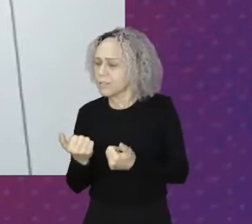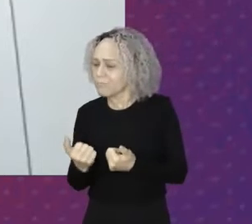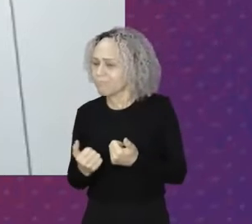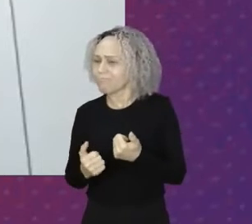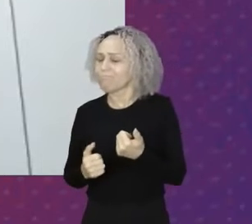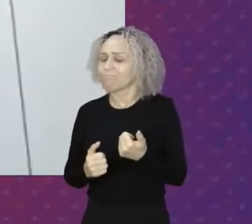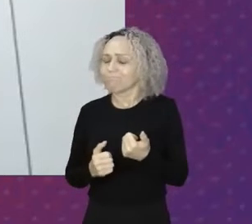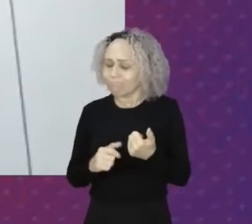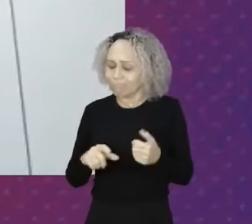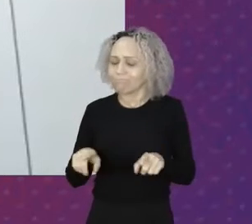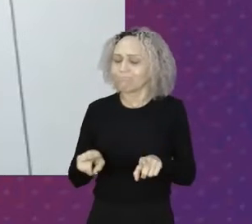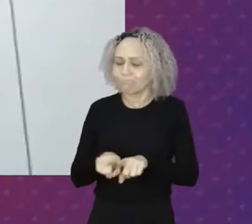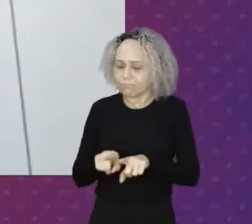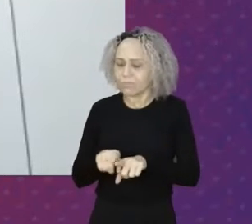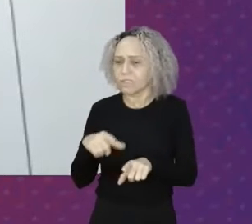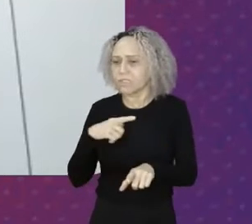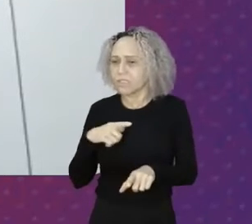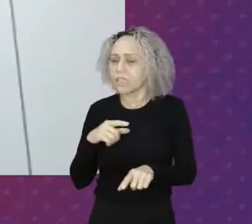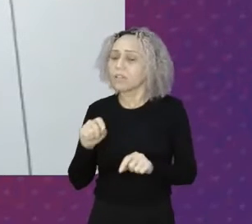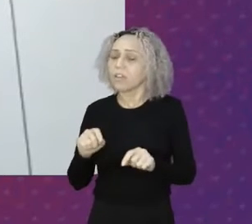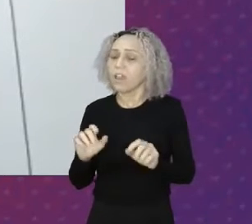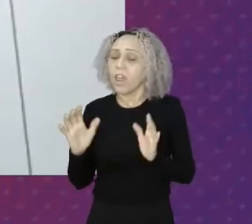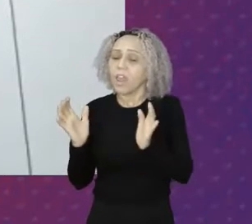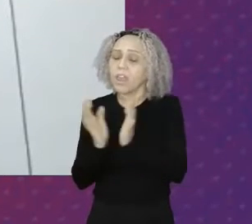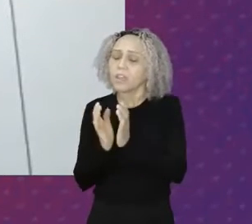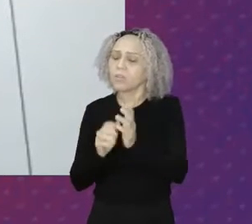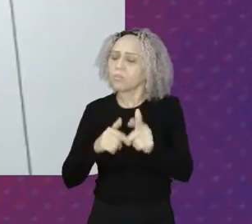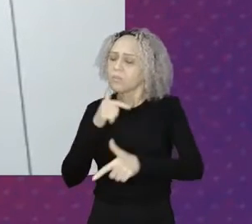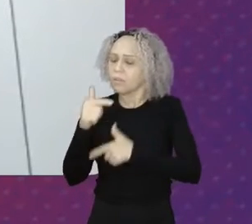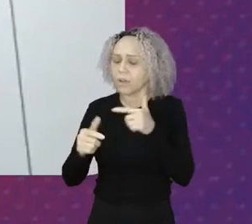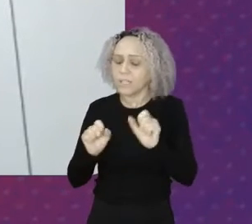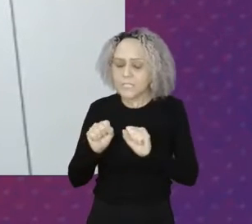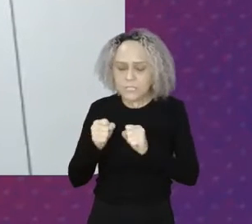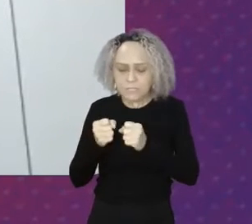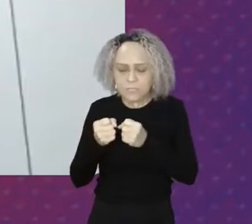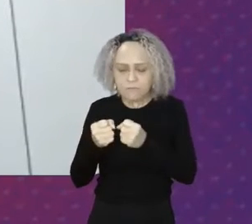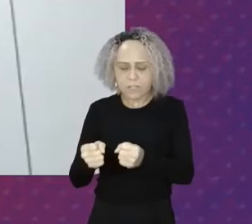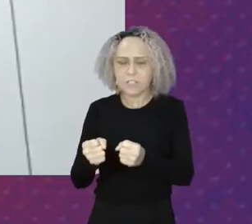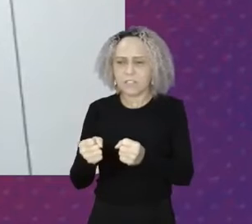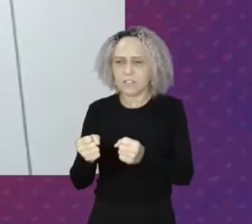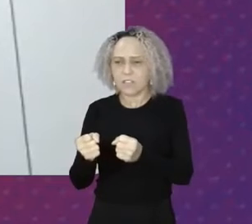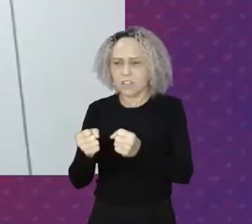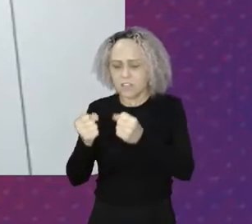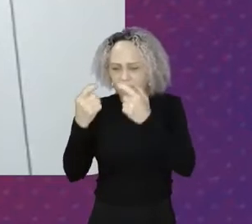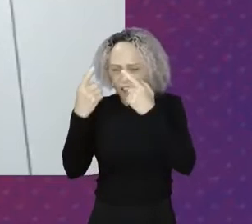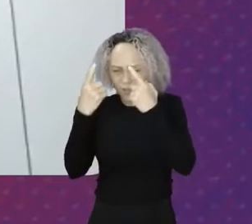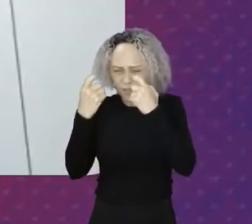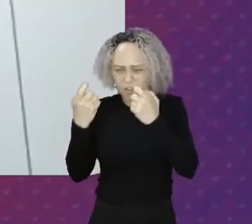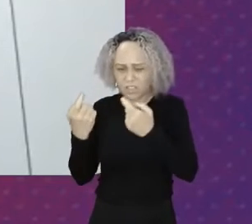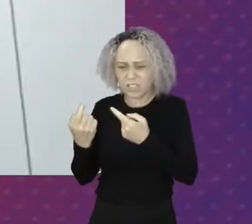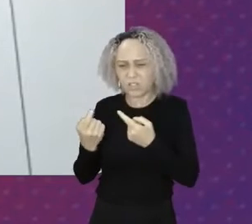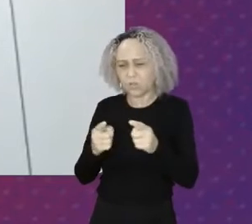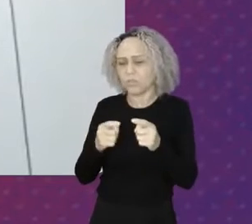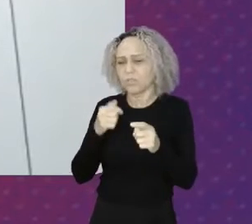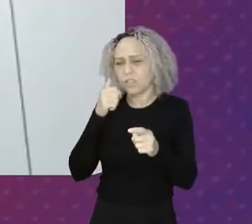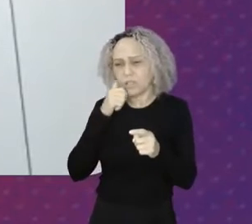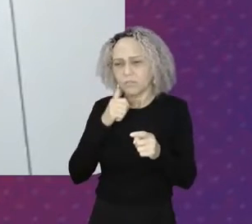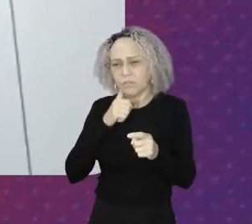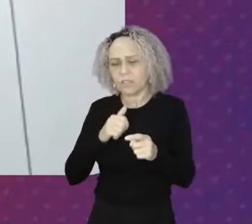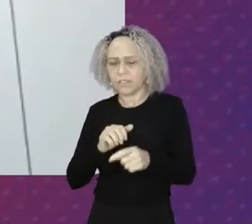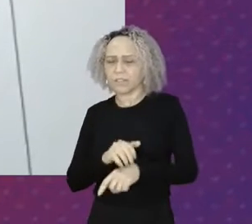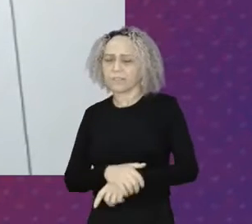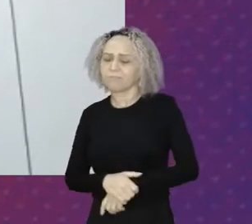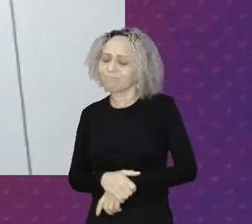proposta de política nacional de enfrentamento à violência política contra as mulheres, junto com seu plano de ação e, claro, entregar